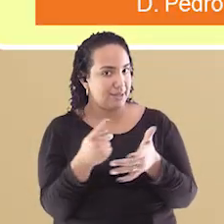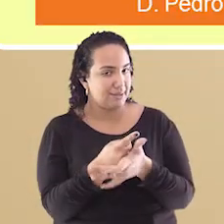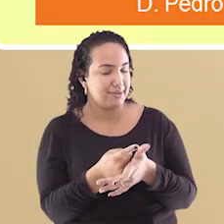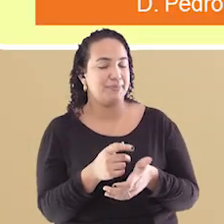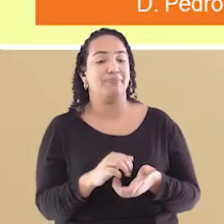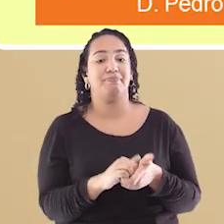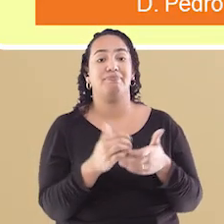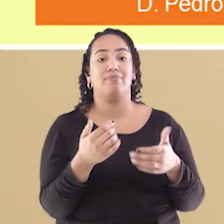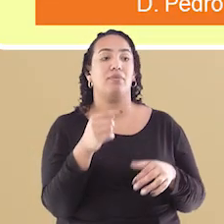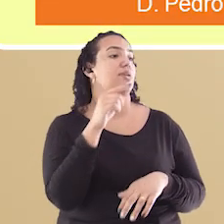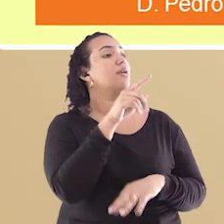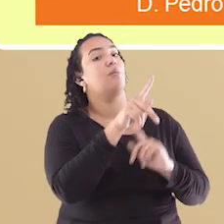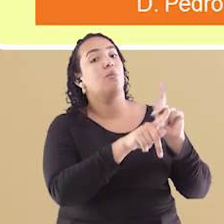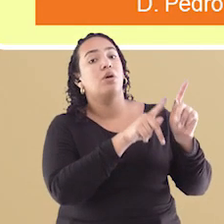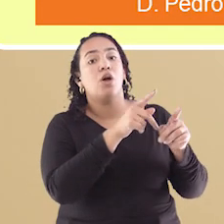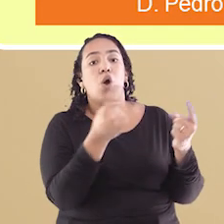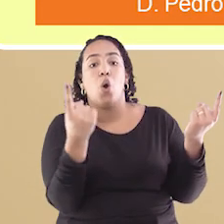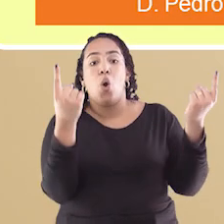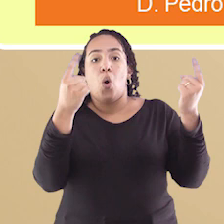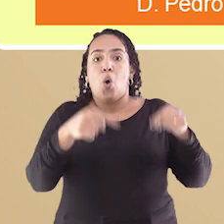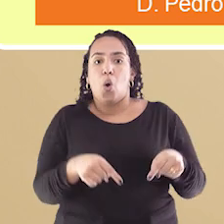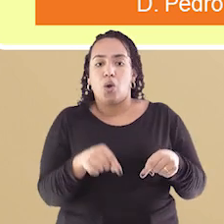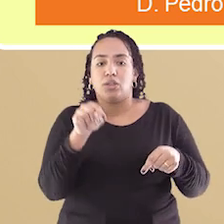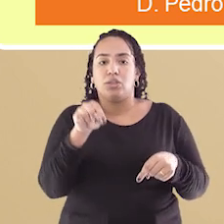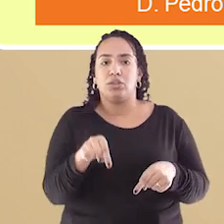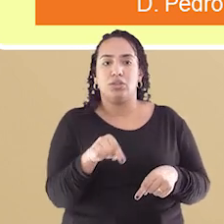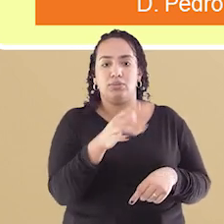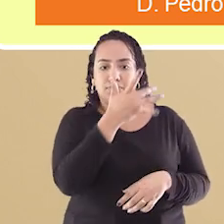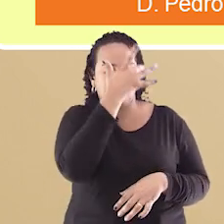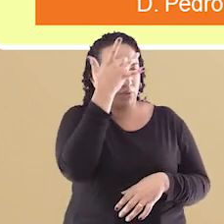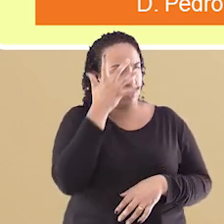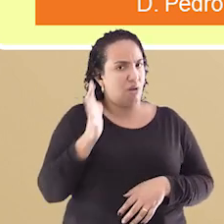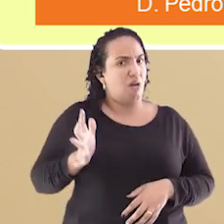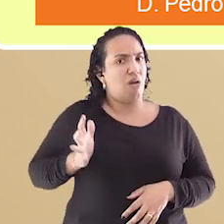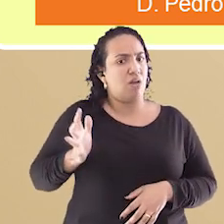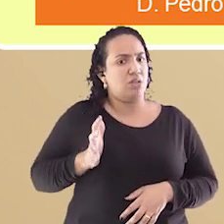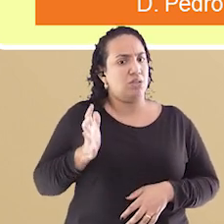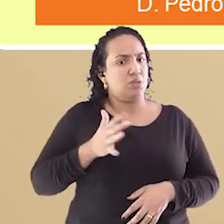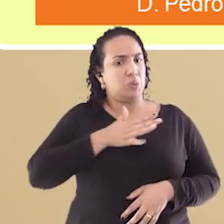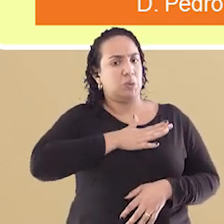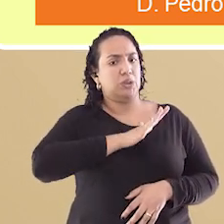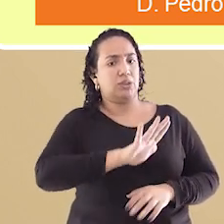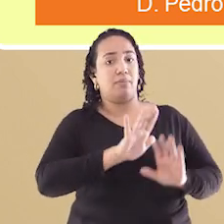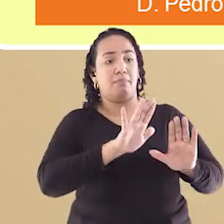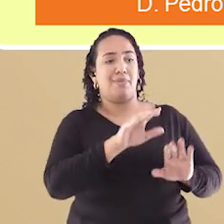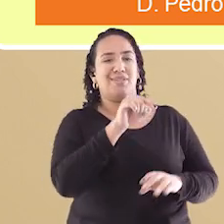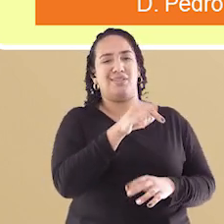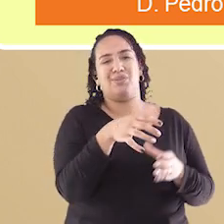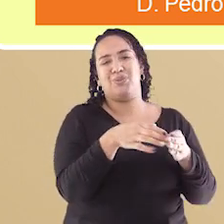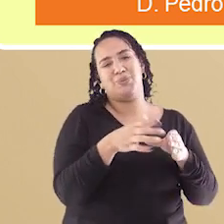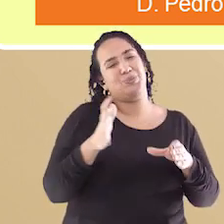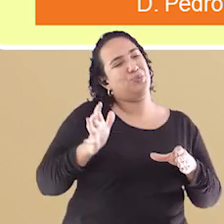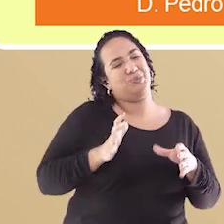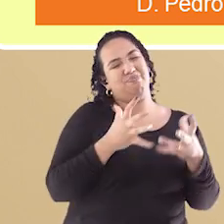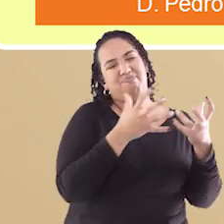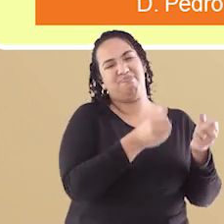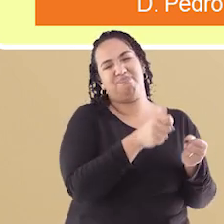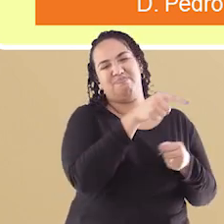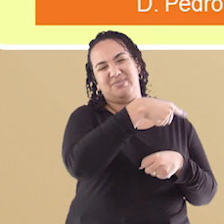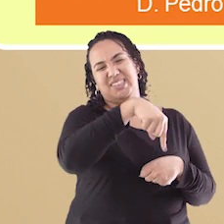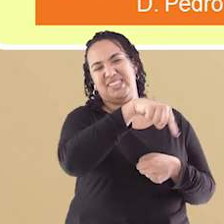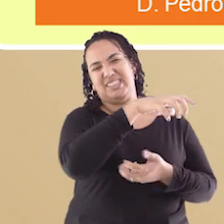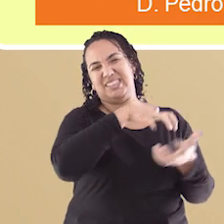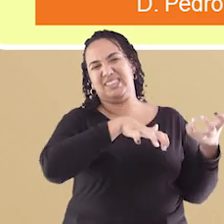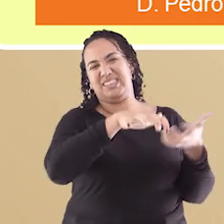A população se revoltou contra a injustiça que a elite sofreu, porém a elite não aderiu ao movimento. Isso